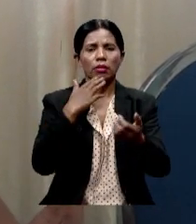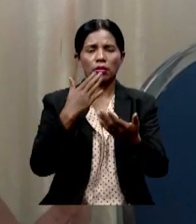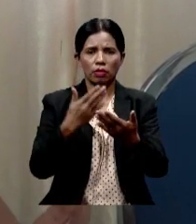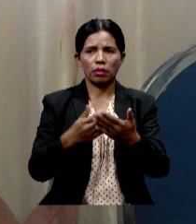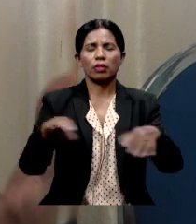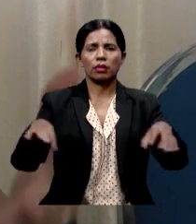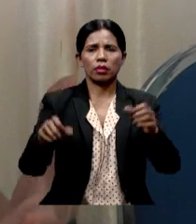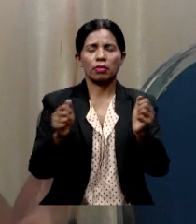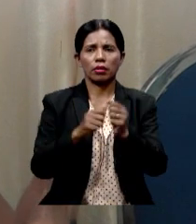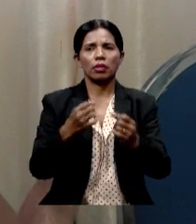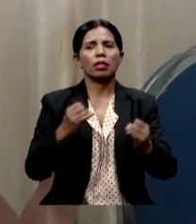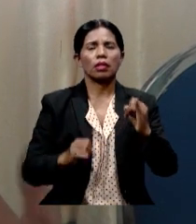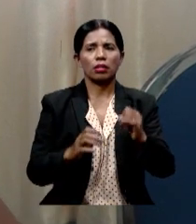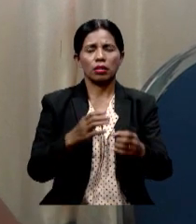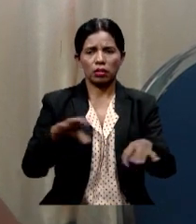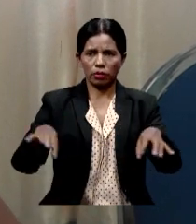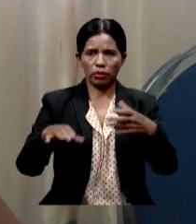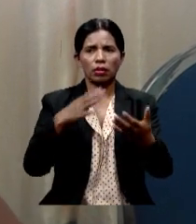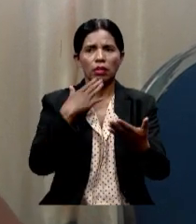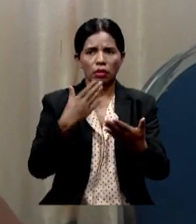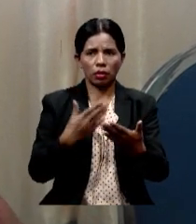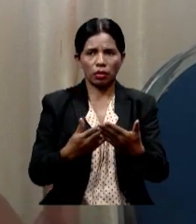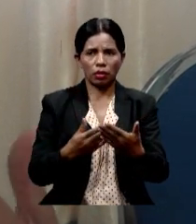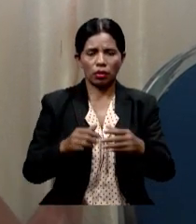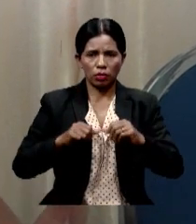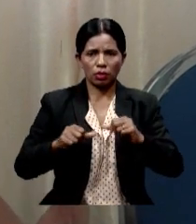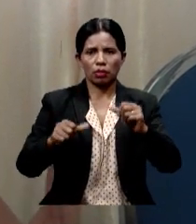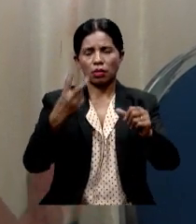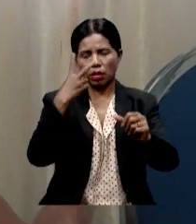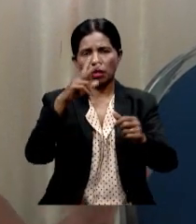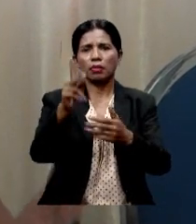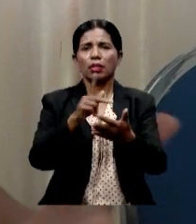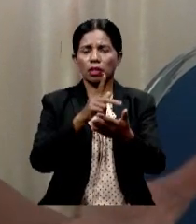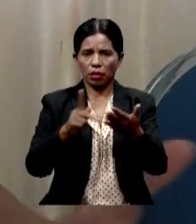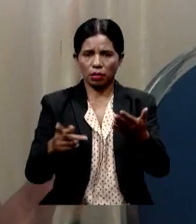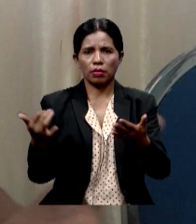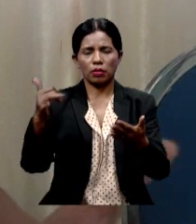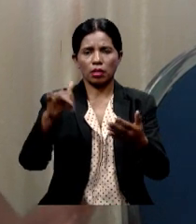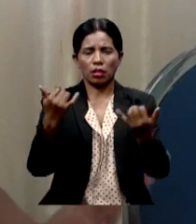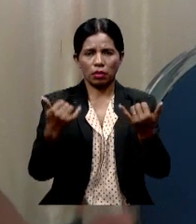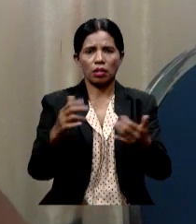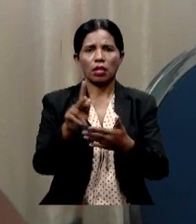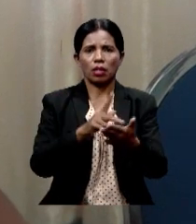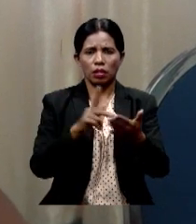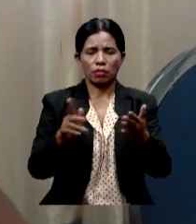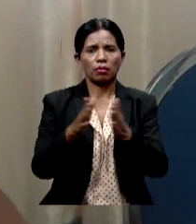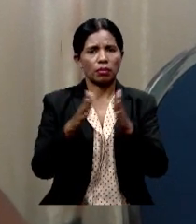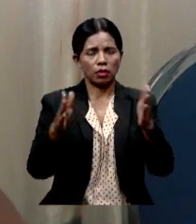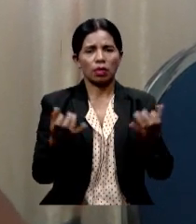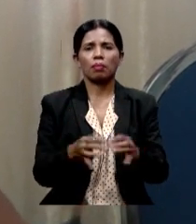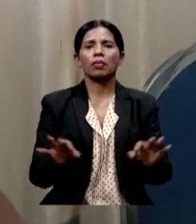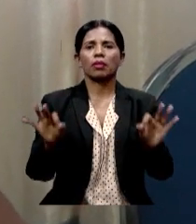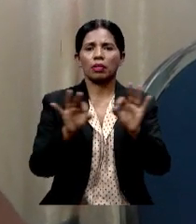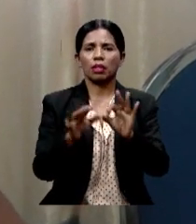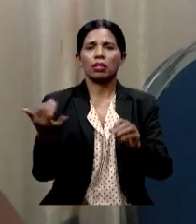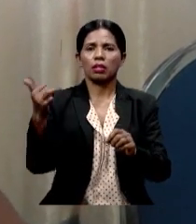serviço independente. Esse serviço de ne ve que a nessa continua a barrar a crime ser me, tare agora não crime ser ne ve bot. Importante se ira